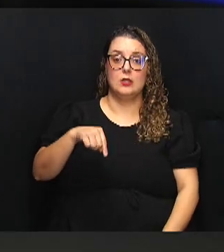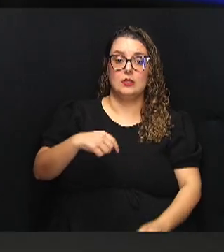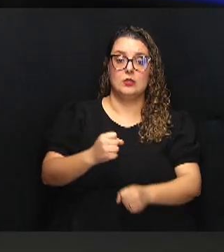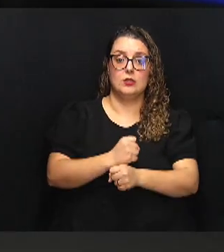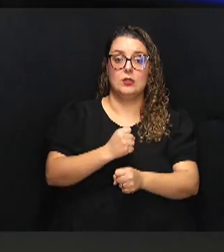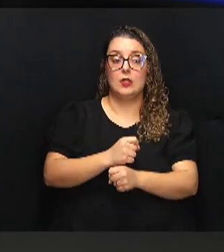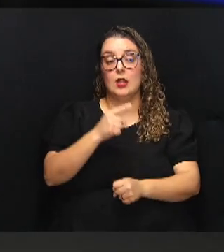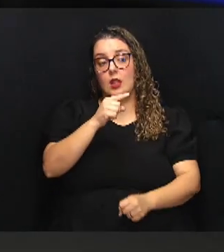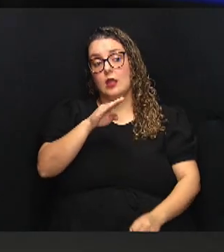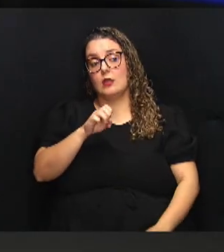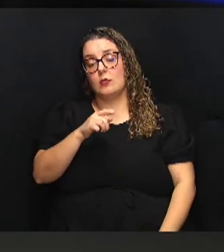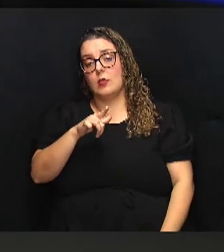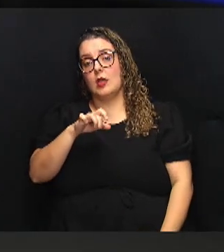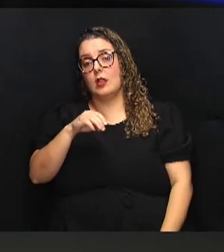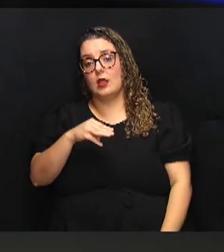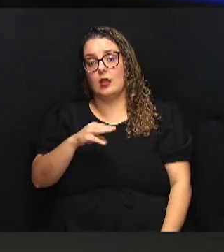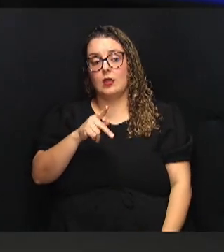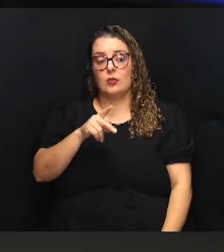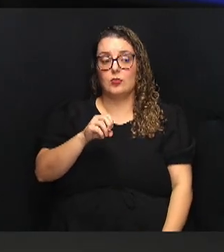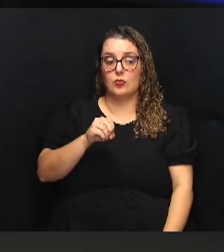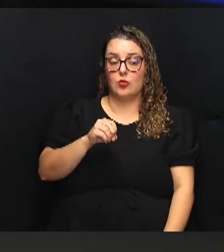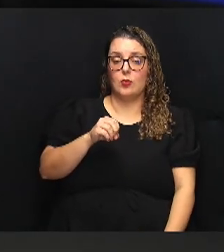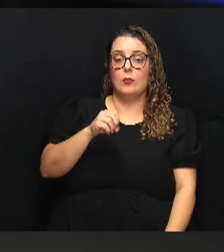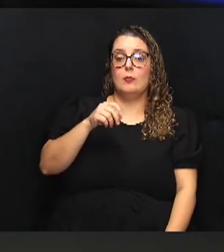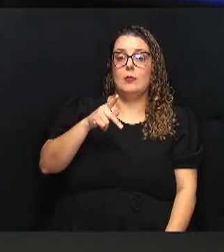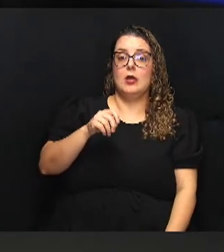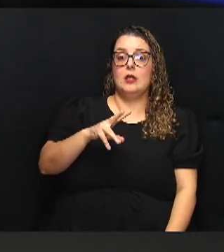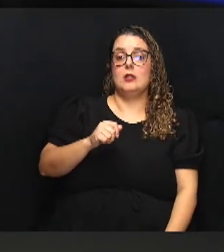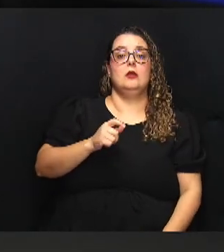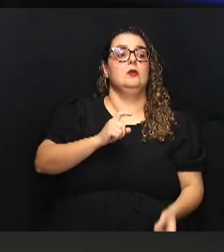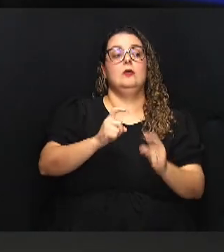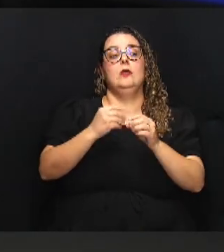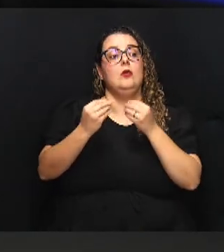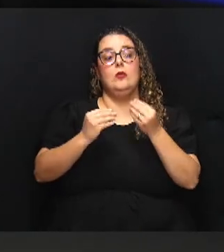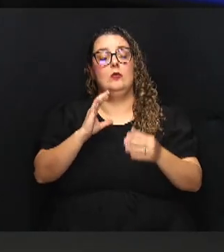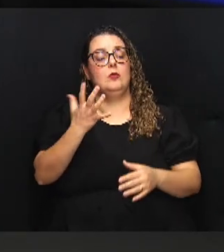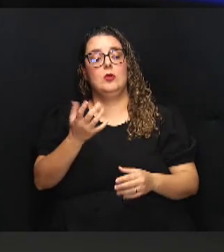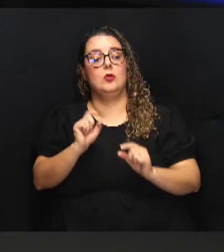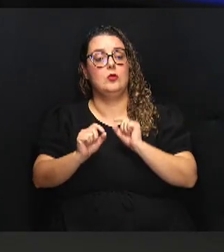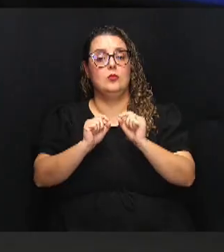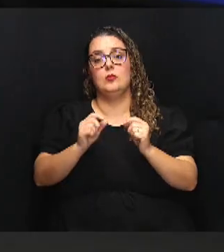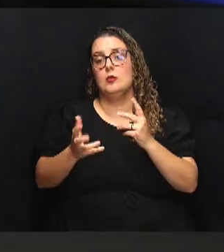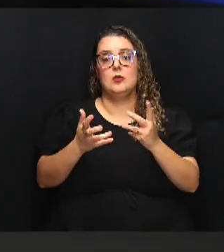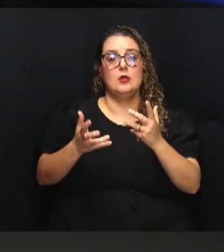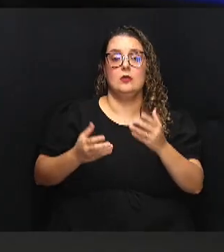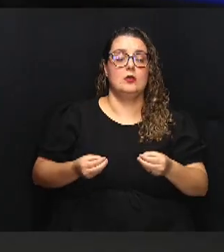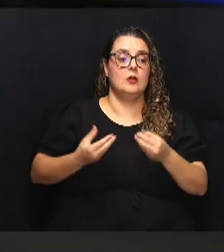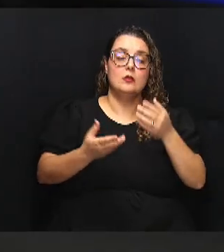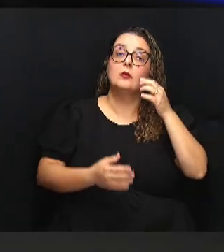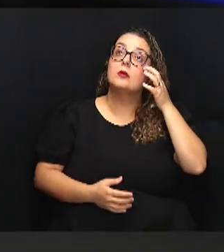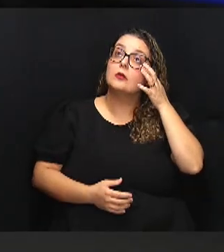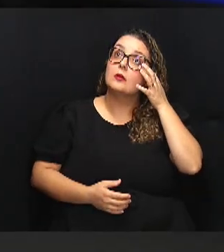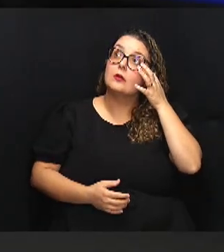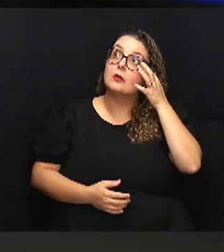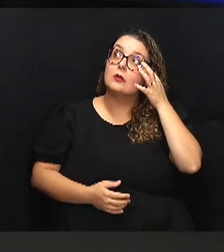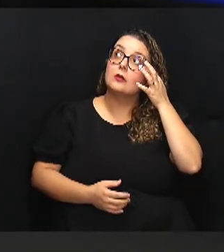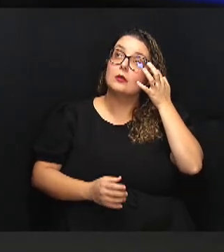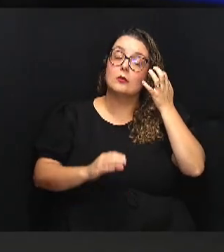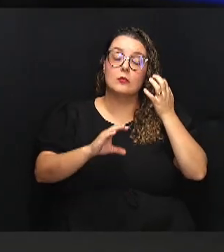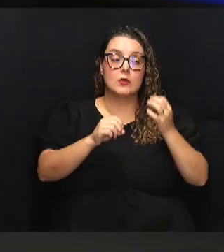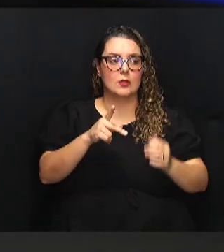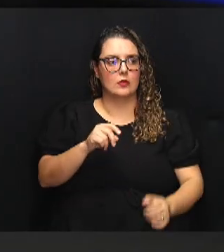Pará. Recentemente o senhor fez reunião. Como é que tem sido essas reuniões? O que pretende levar para a